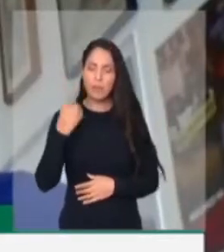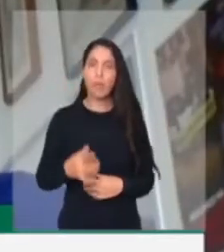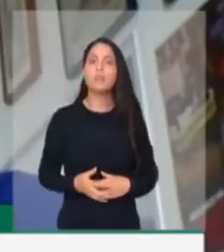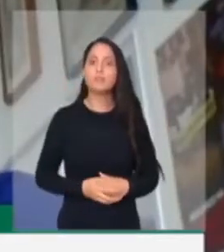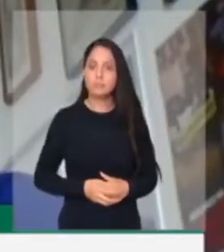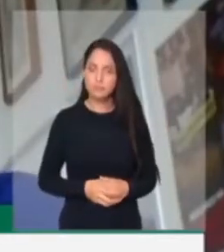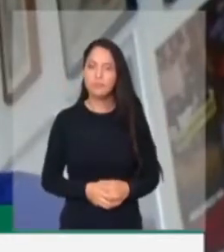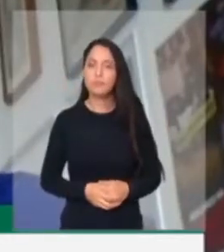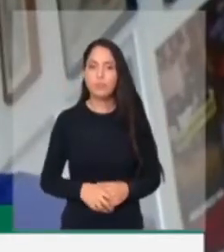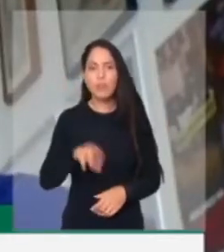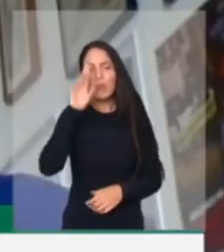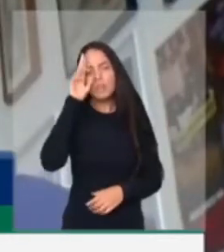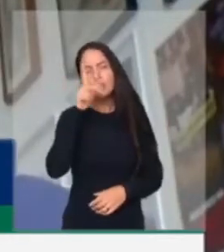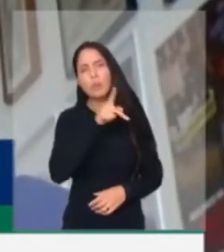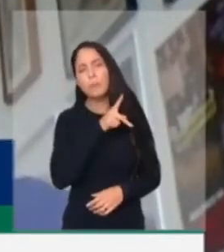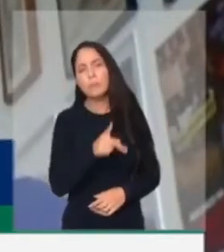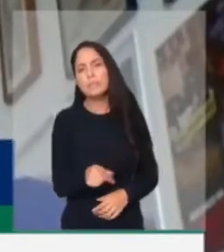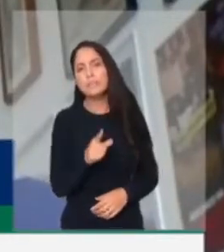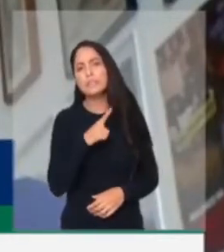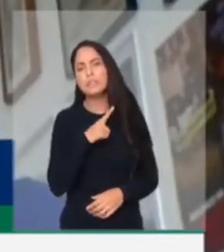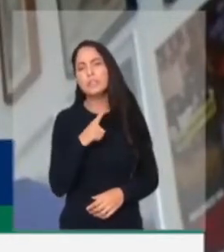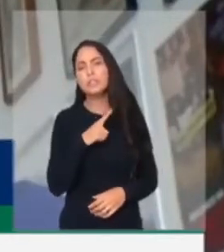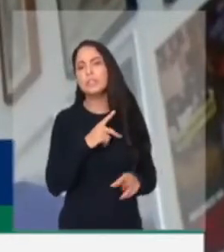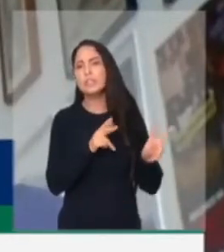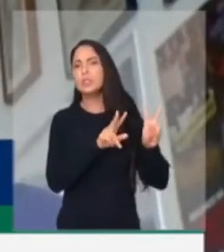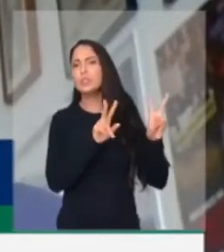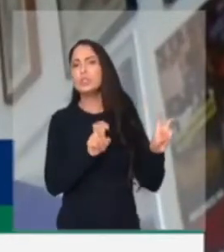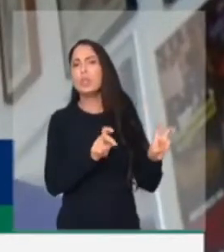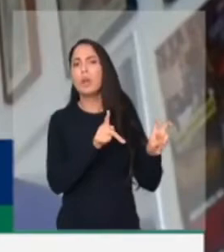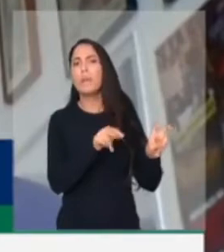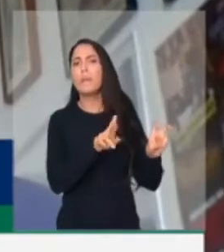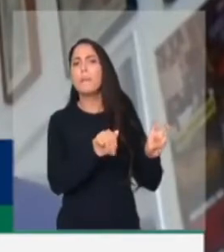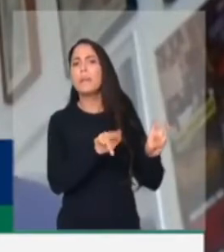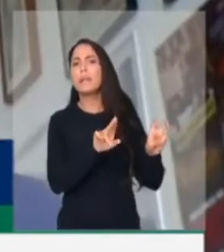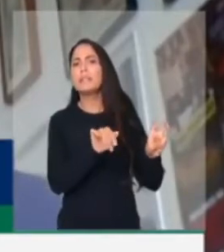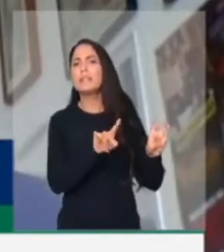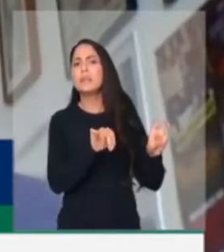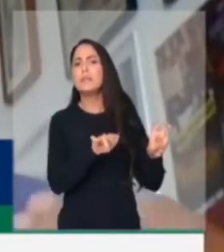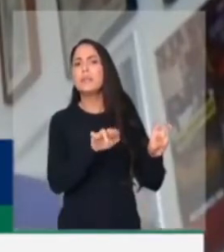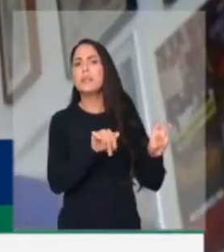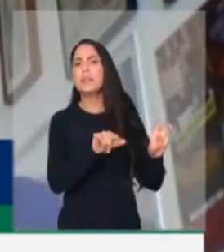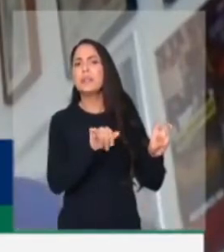Presidente, o senhor citou a questão da previsibilidade da pauta.